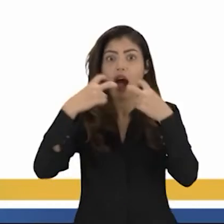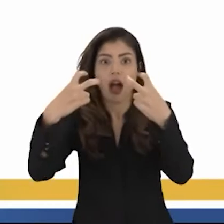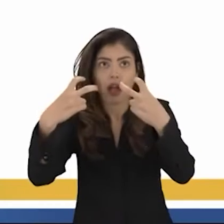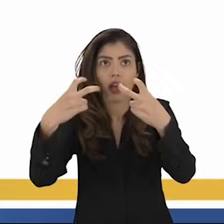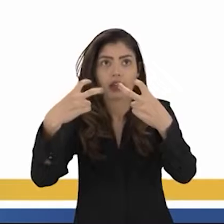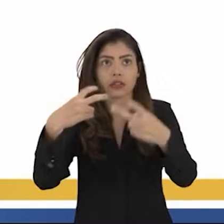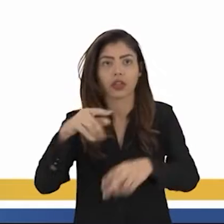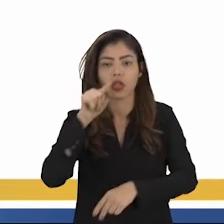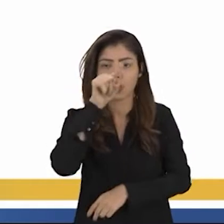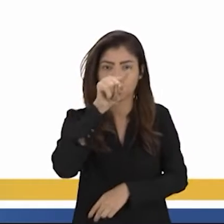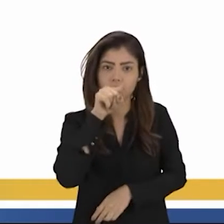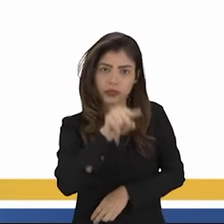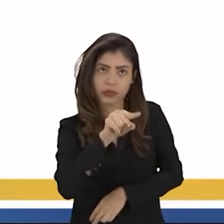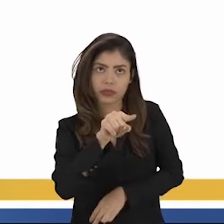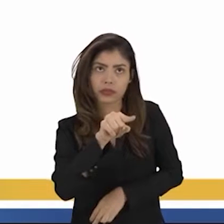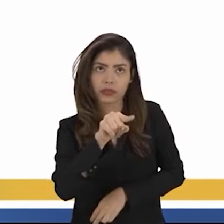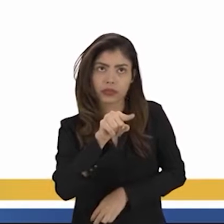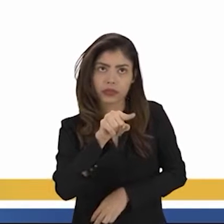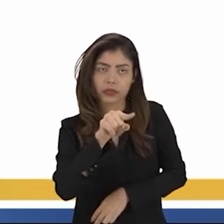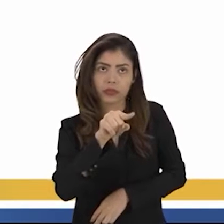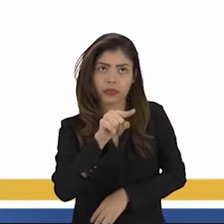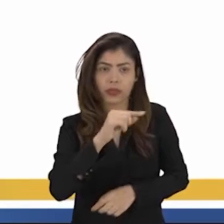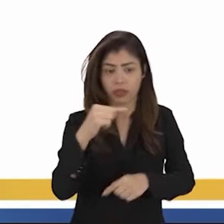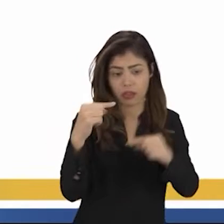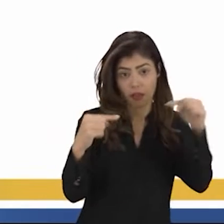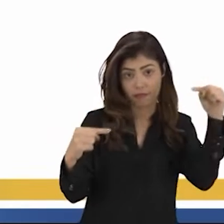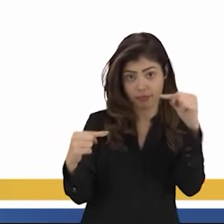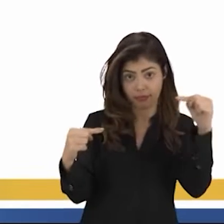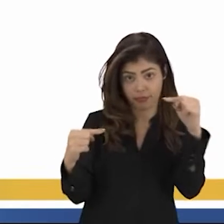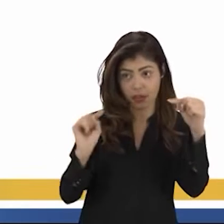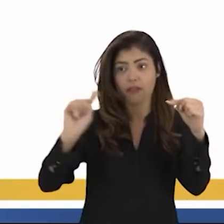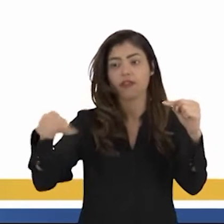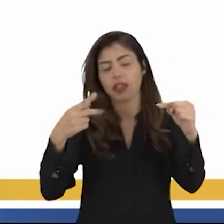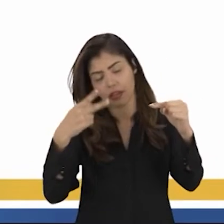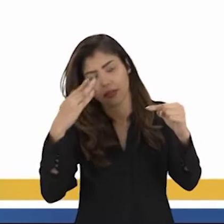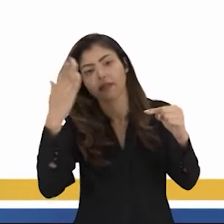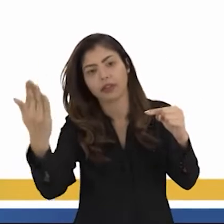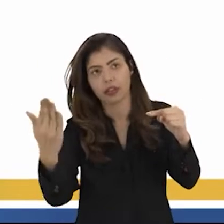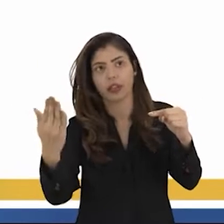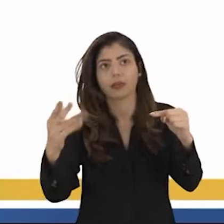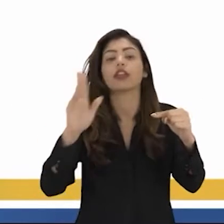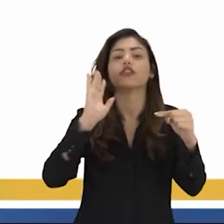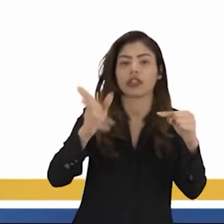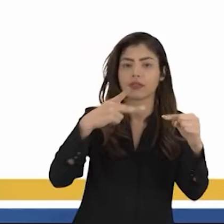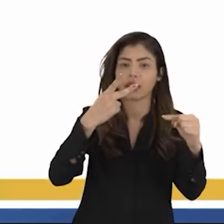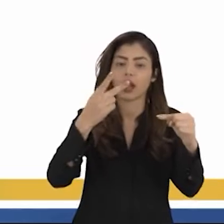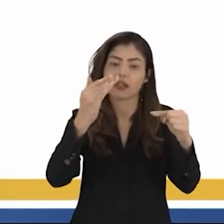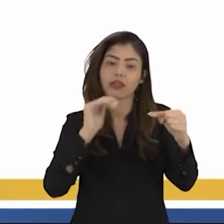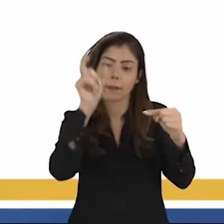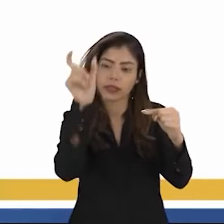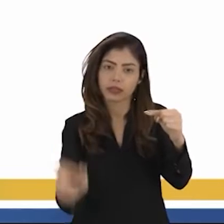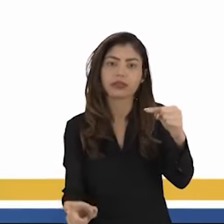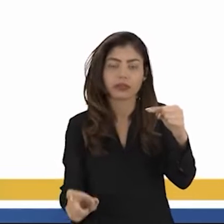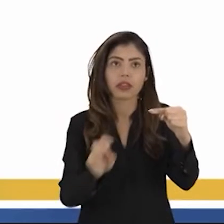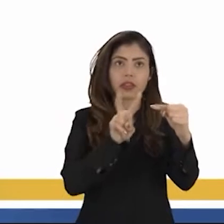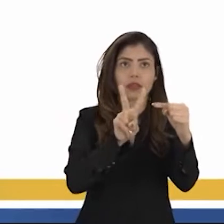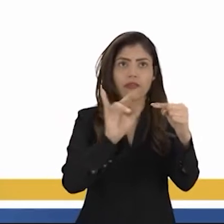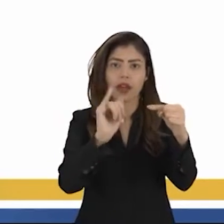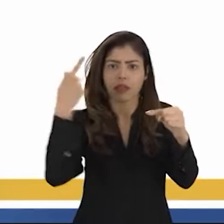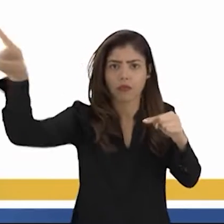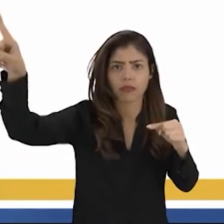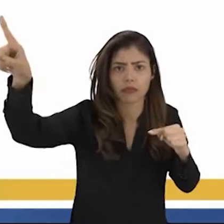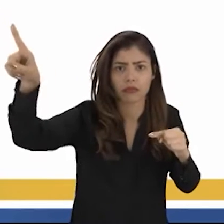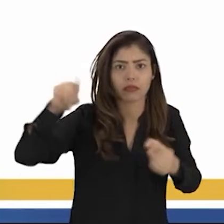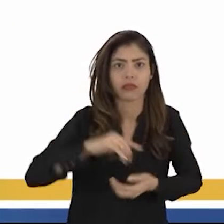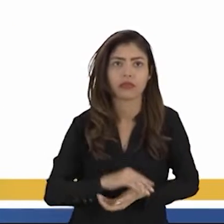gritou 2 pontos. Logo em seguida, o travessão, que nós vamos falar mais adiante, mas ele introduz já a fala do personagem. Vai